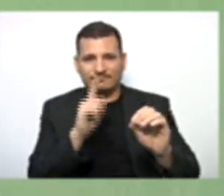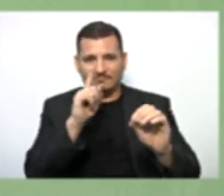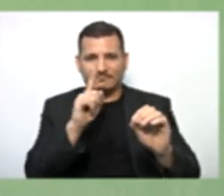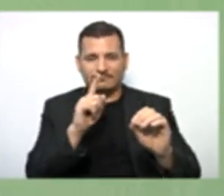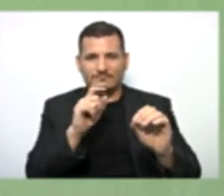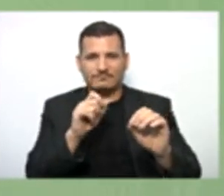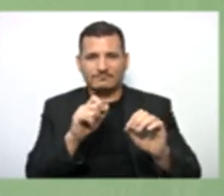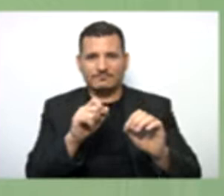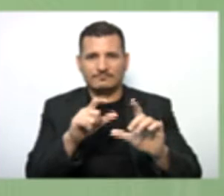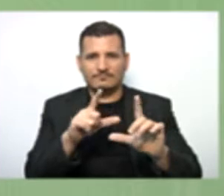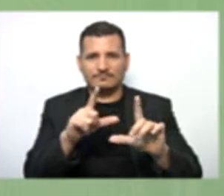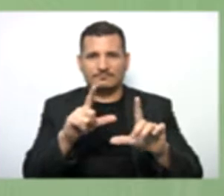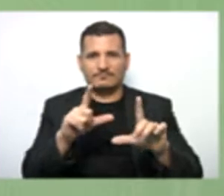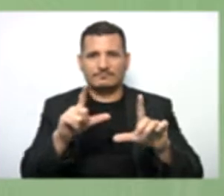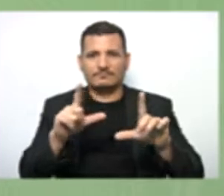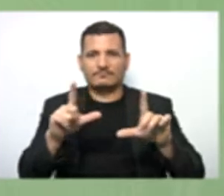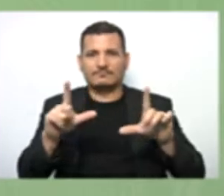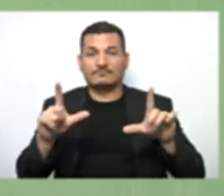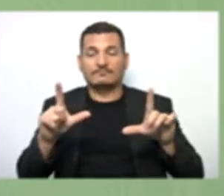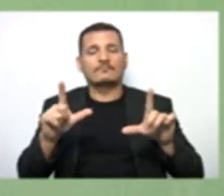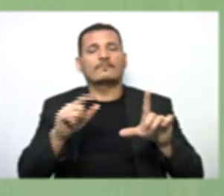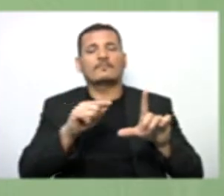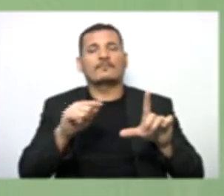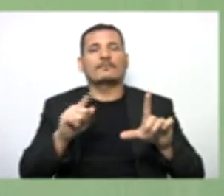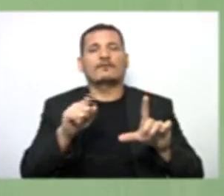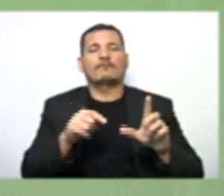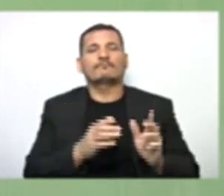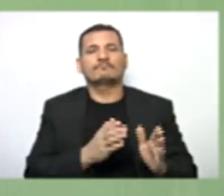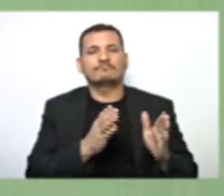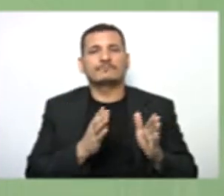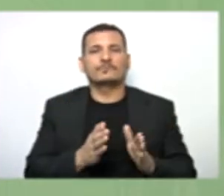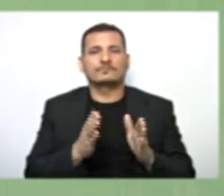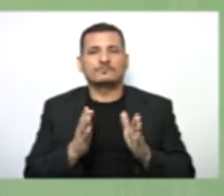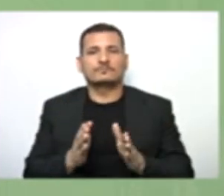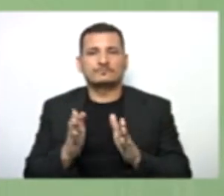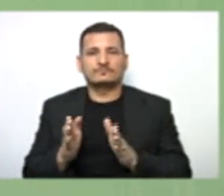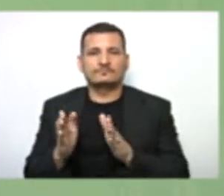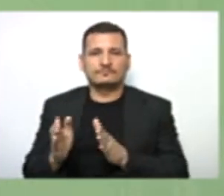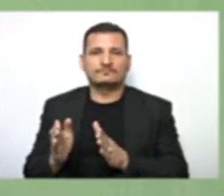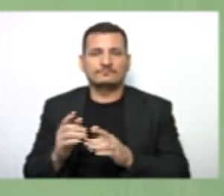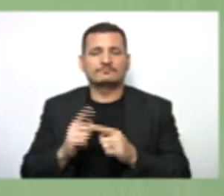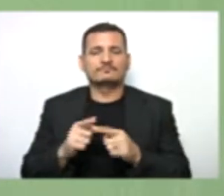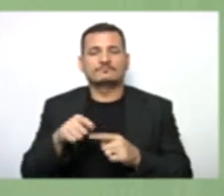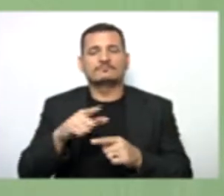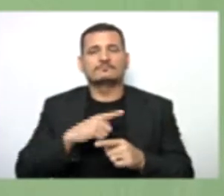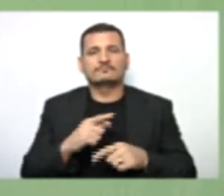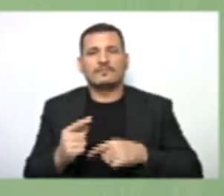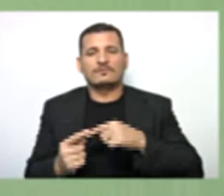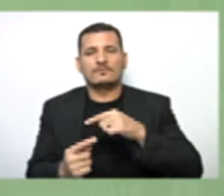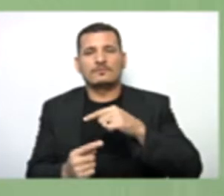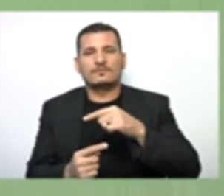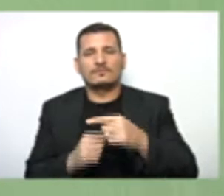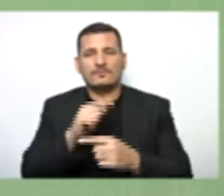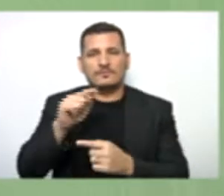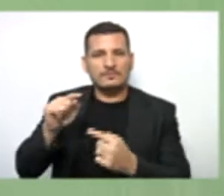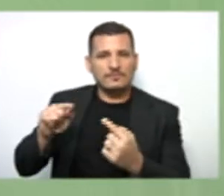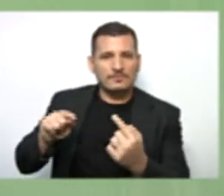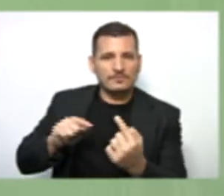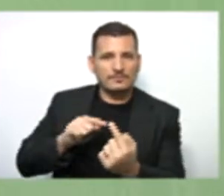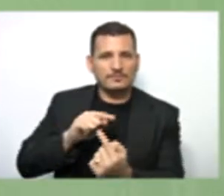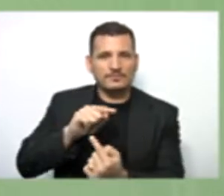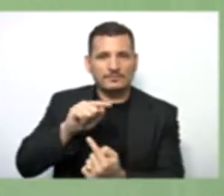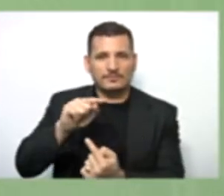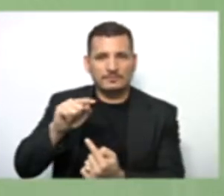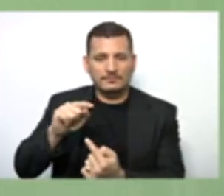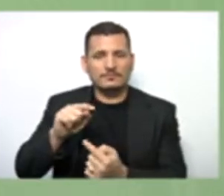se torna um processo. Por quê? Ele entrou no estado de execução. Então, essa é